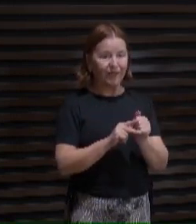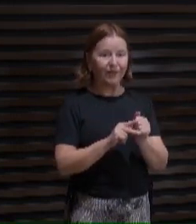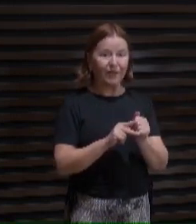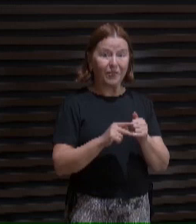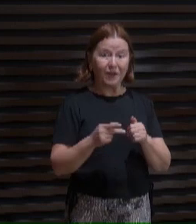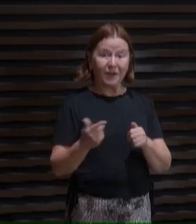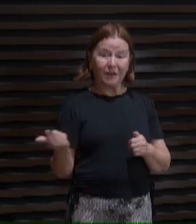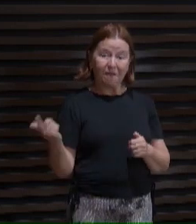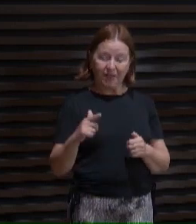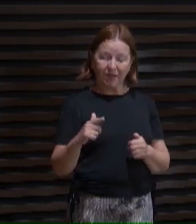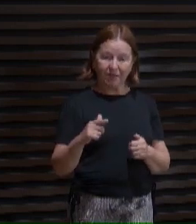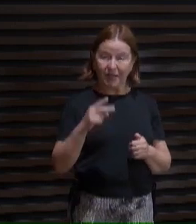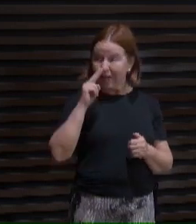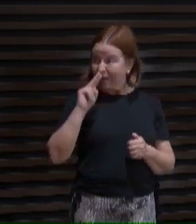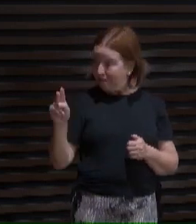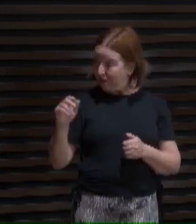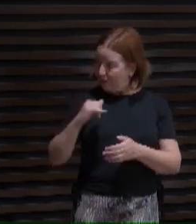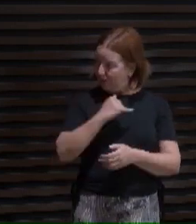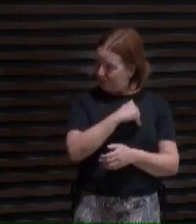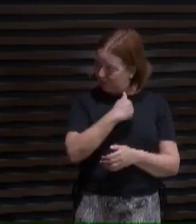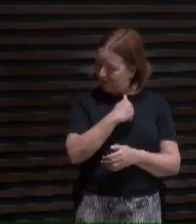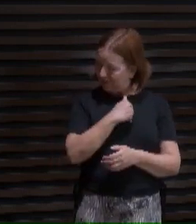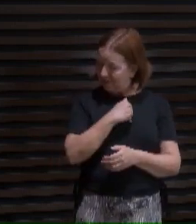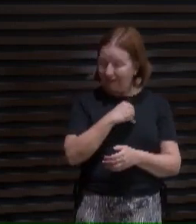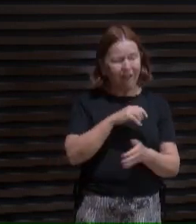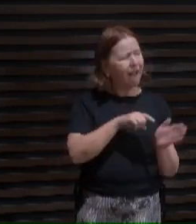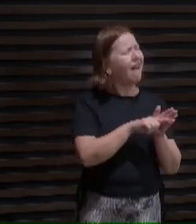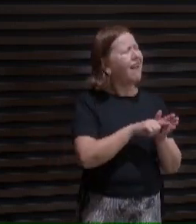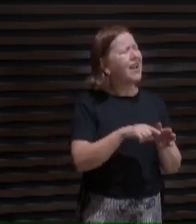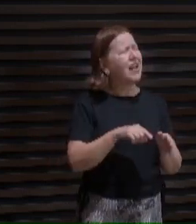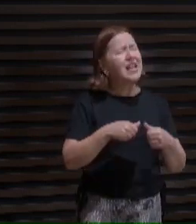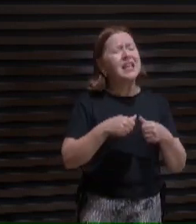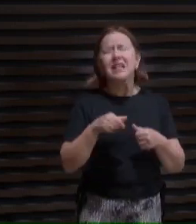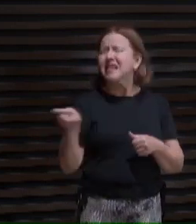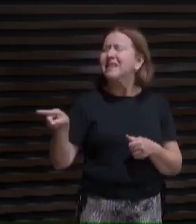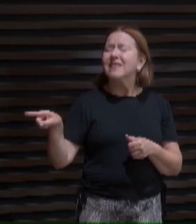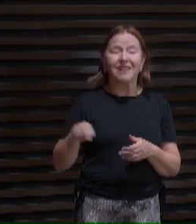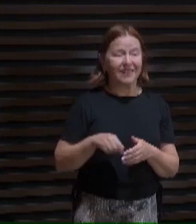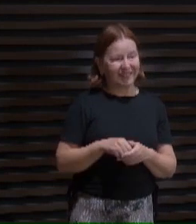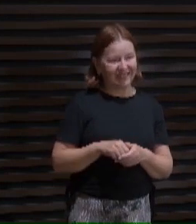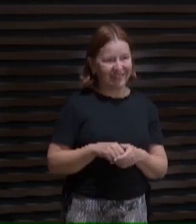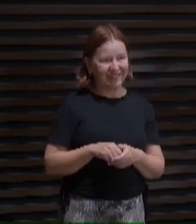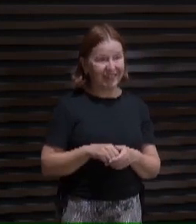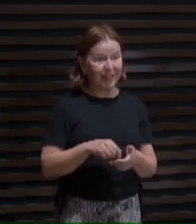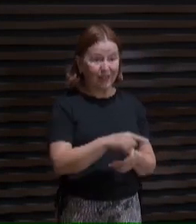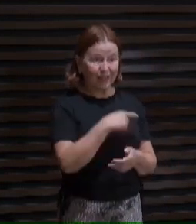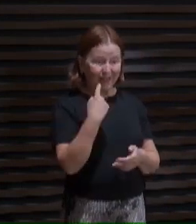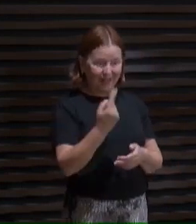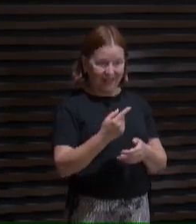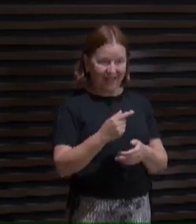viu João vindo atrás e disse: e esse? E nós trabalhamos aqui que nós temos uma tendência